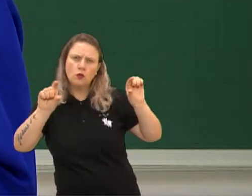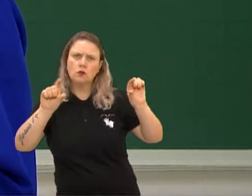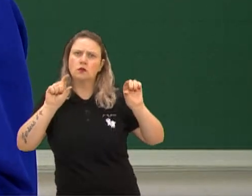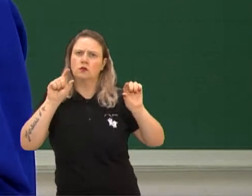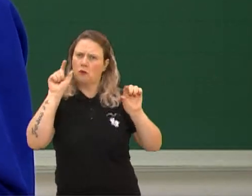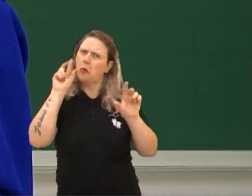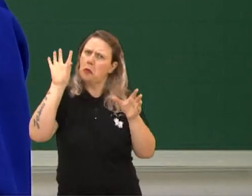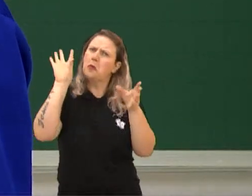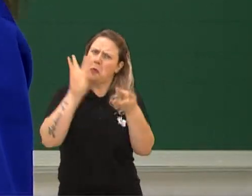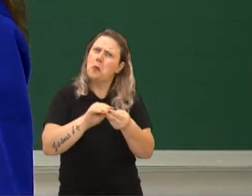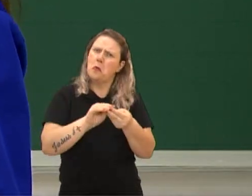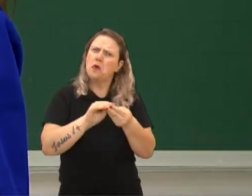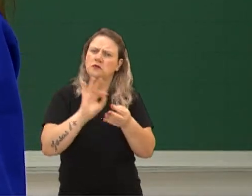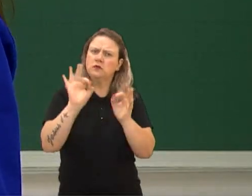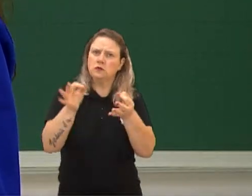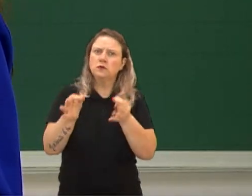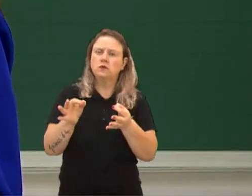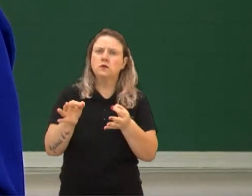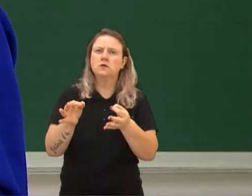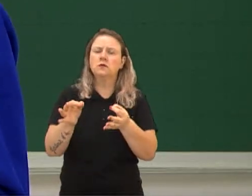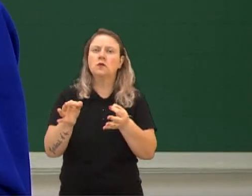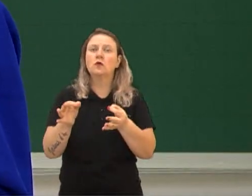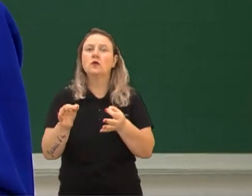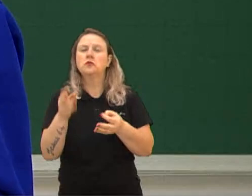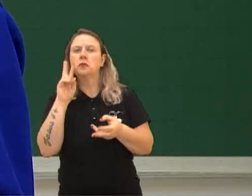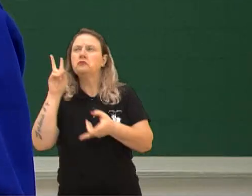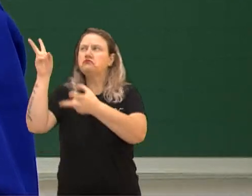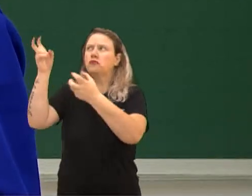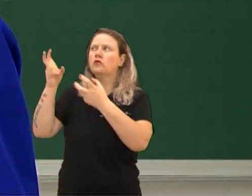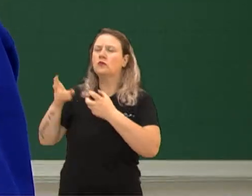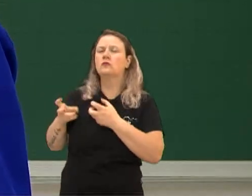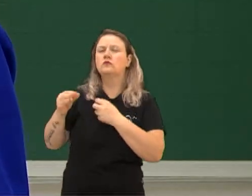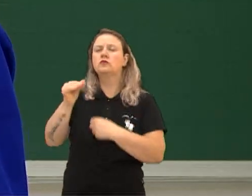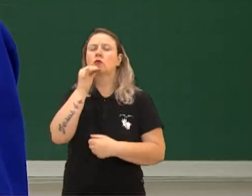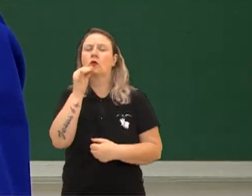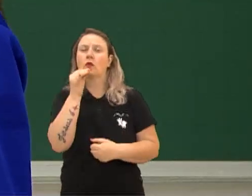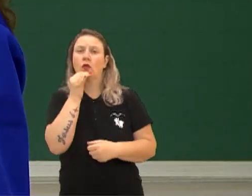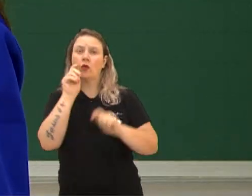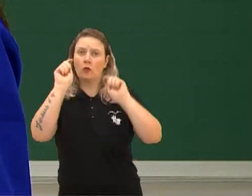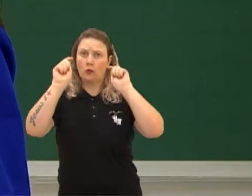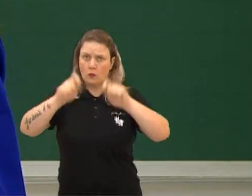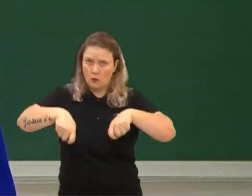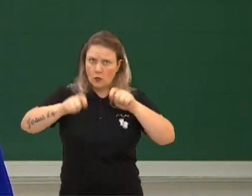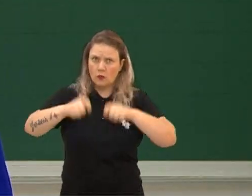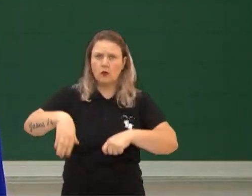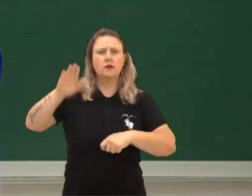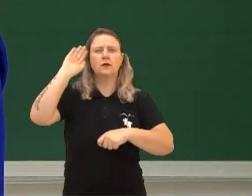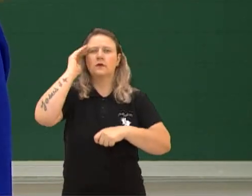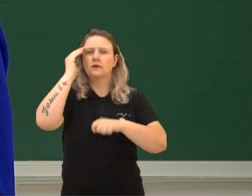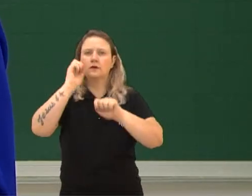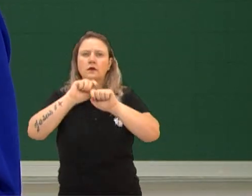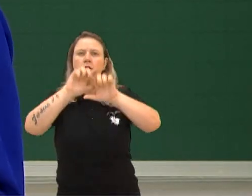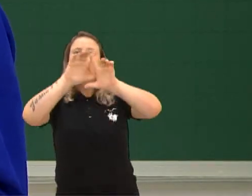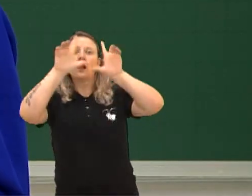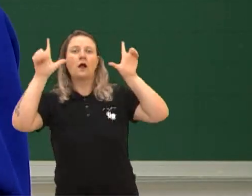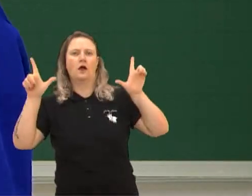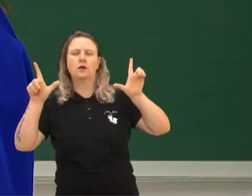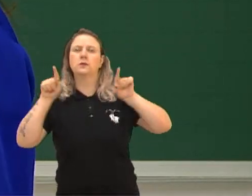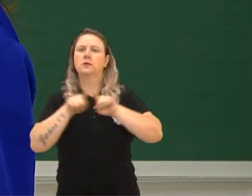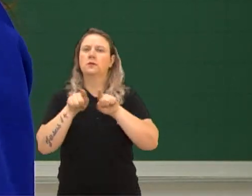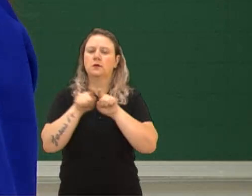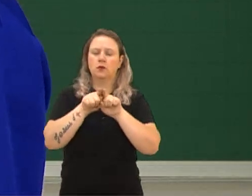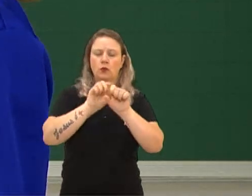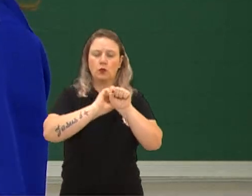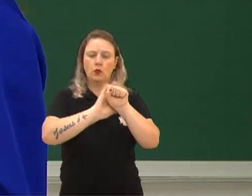Vocês observaram ali que nós fizemos esse exemplo para que vocês possam entender que o sujeito